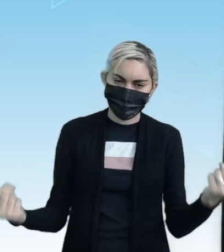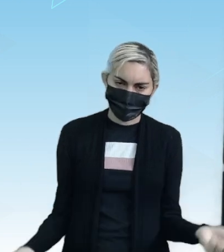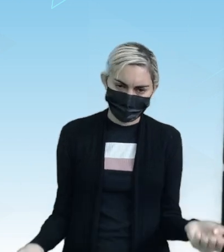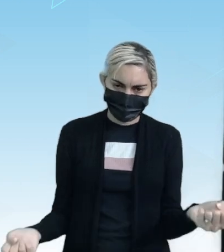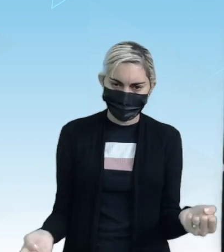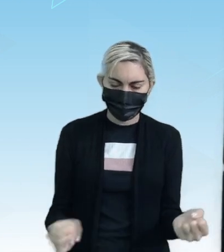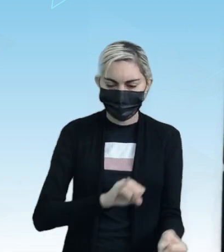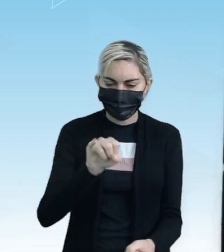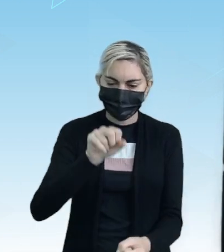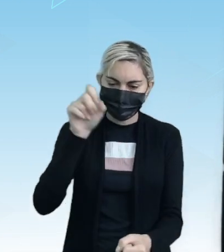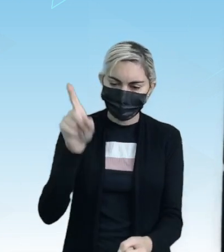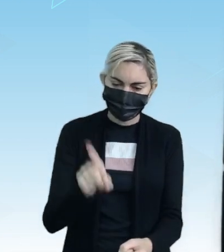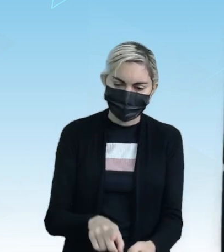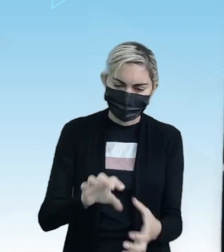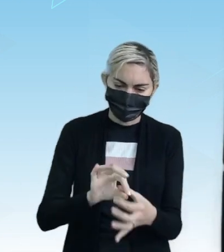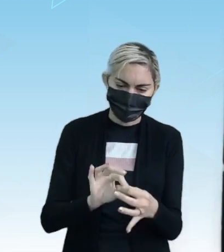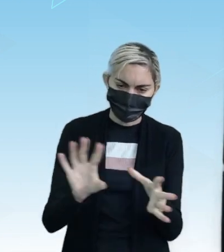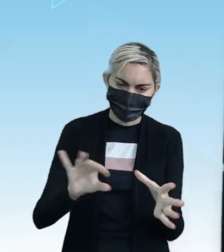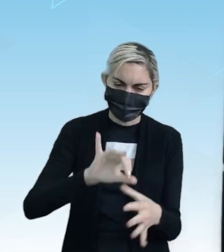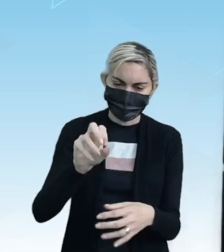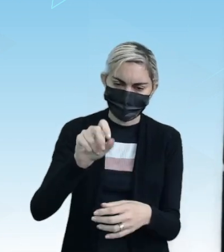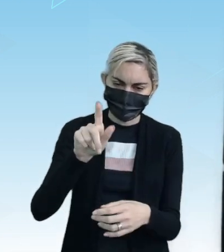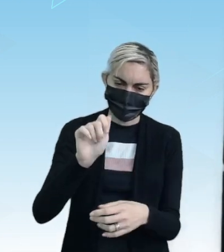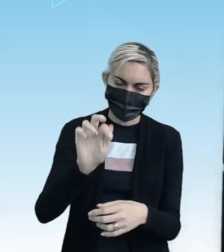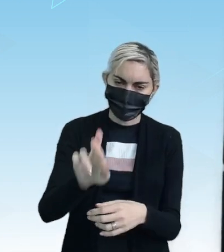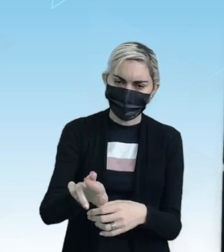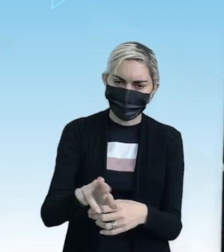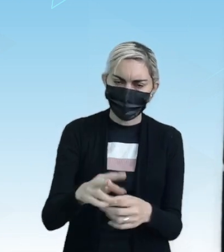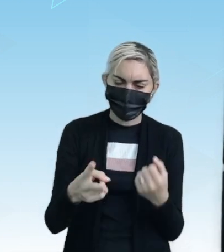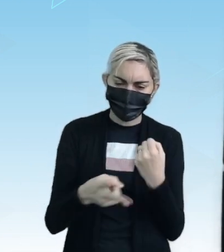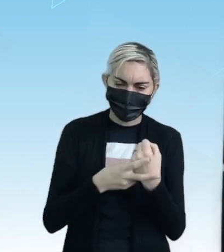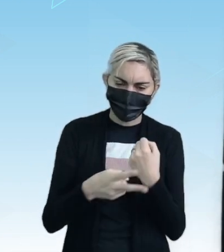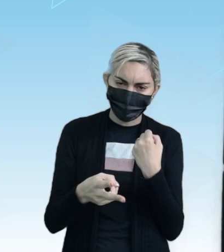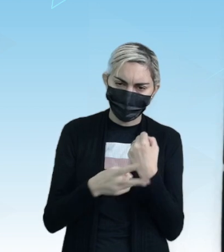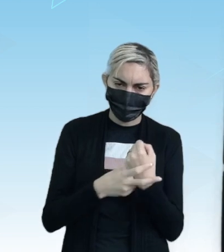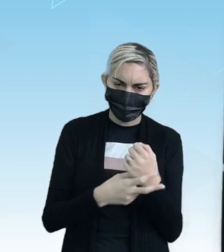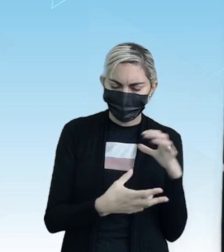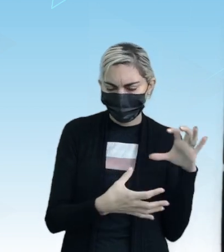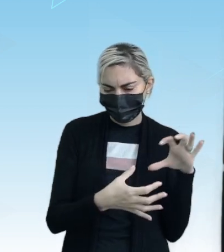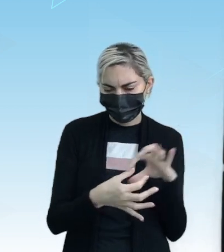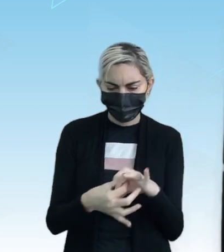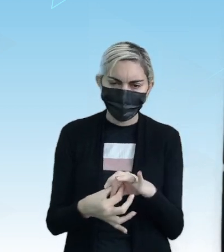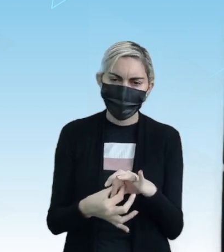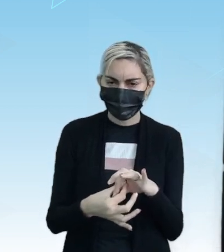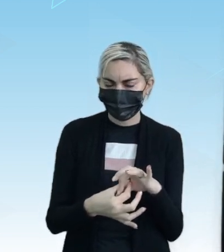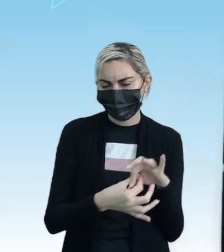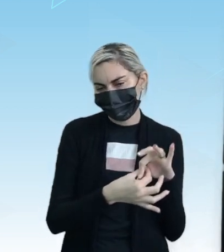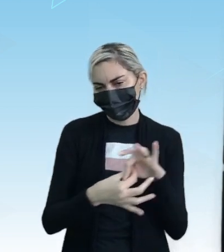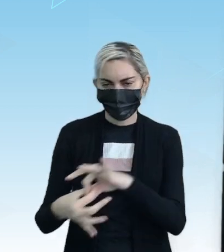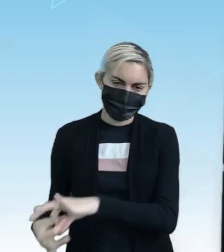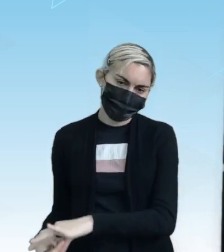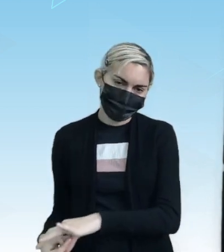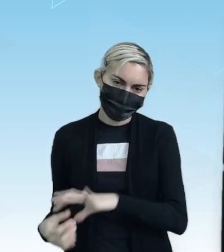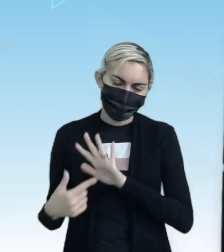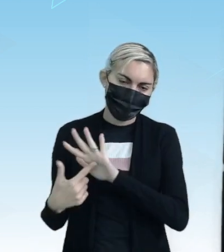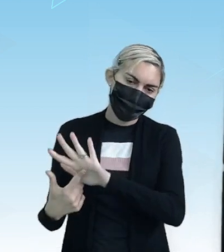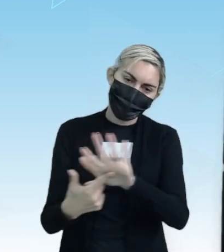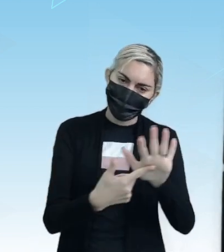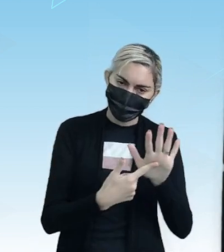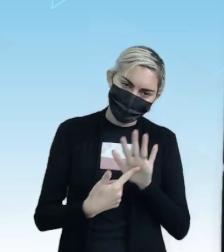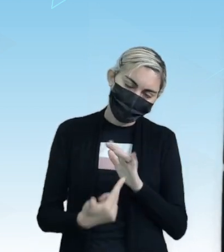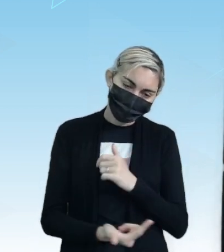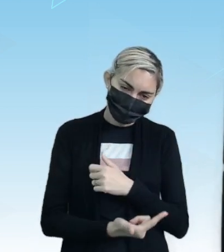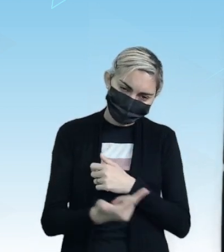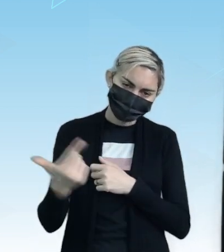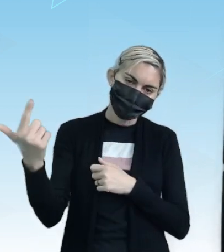certo? José deixou de jogar. Esses verbos estão, nesse contexto, apontando para uma